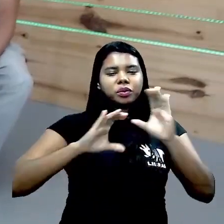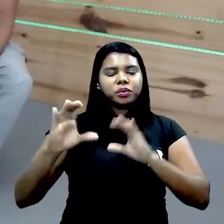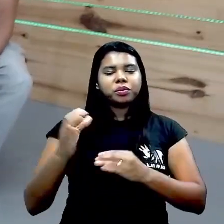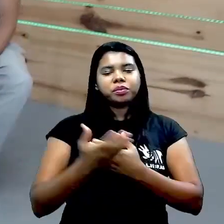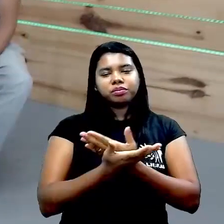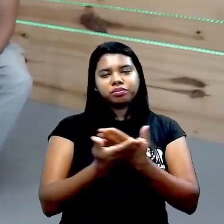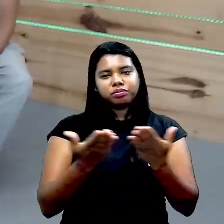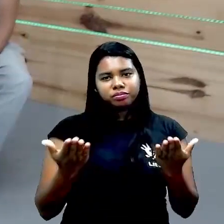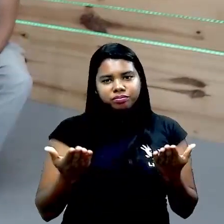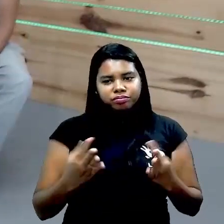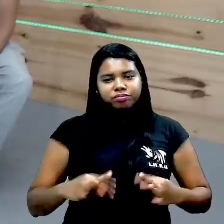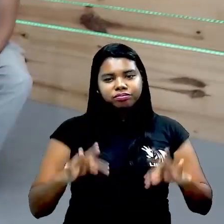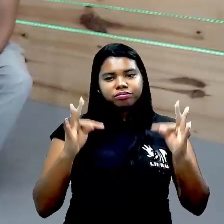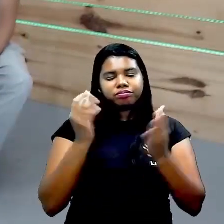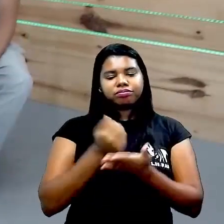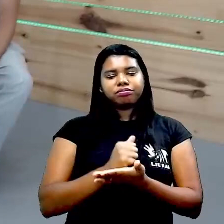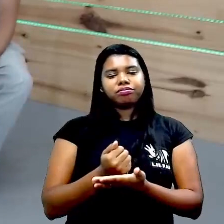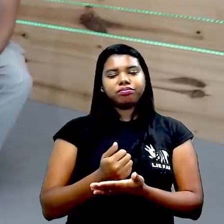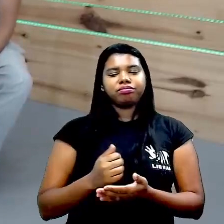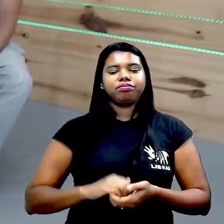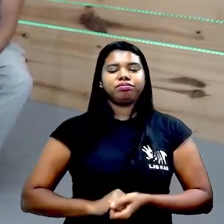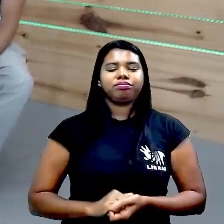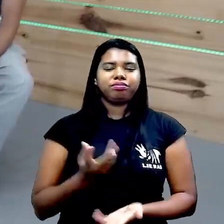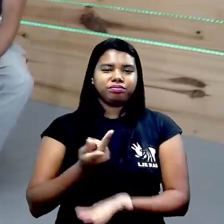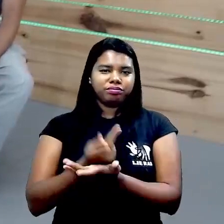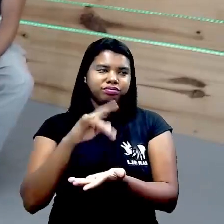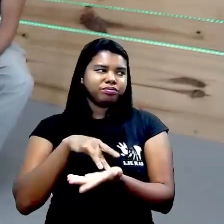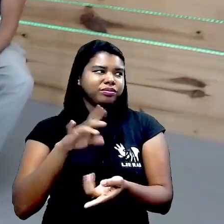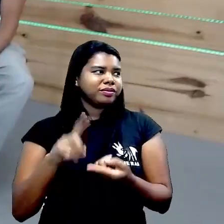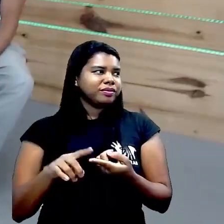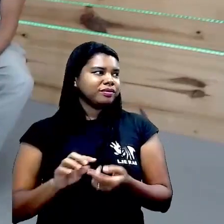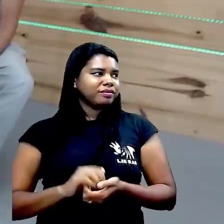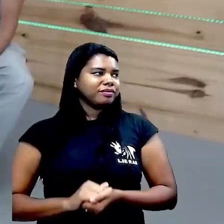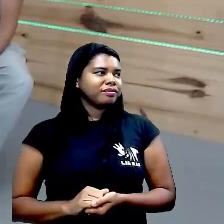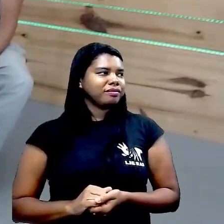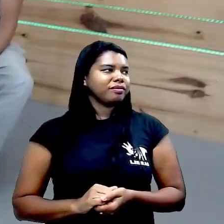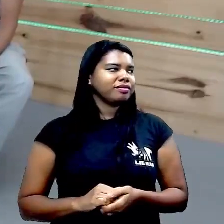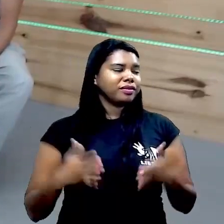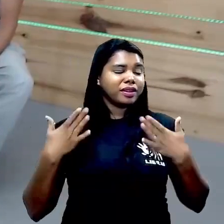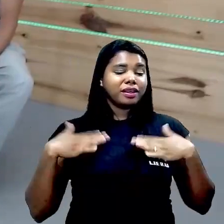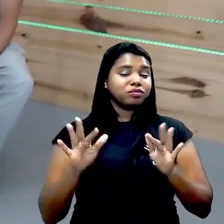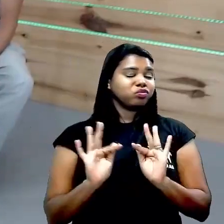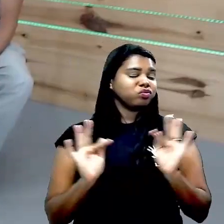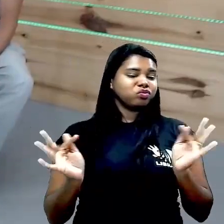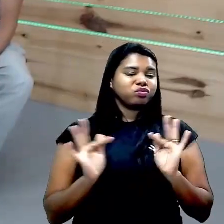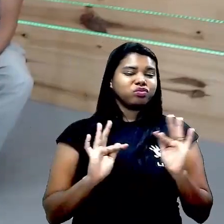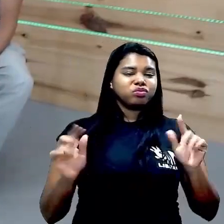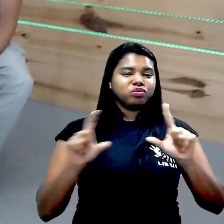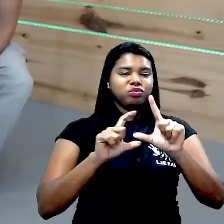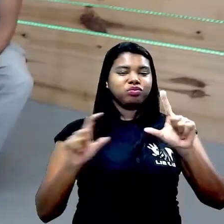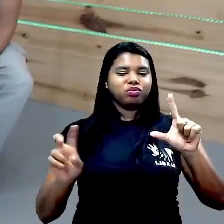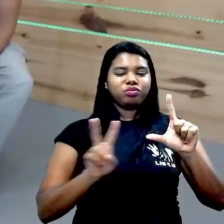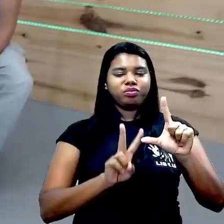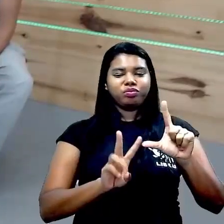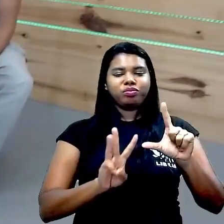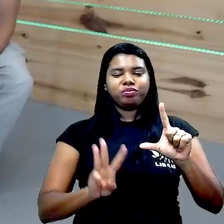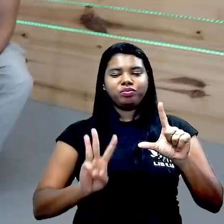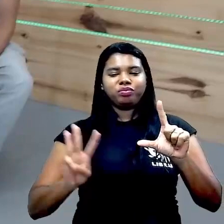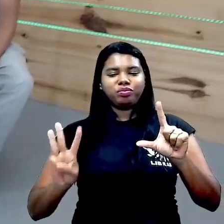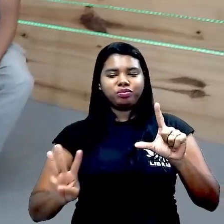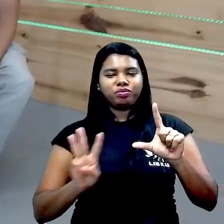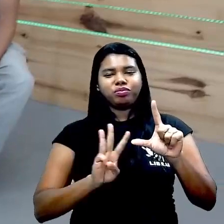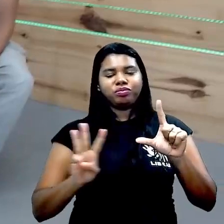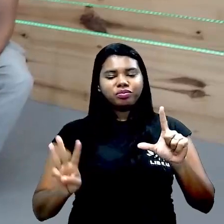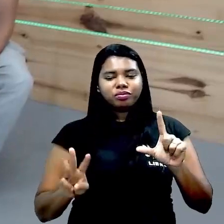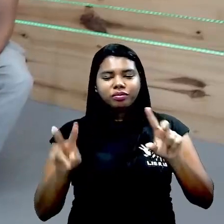ali com o Visual Studio, como é que isso acontece. E outra coisa, pode ficar tranquila, né? Porque o link vai estar aqui para vocês